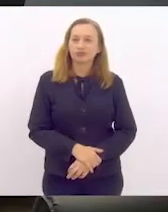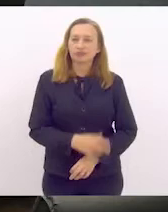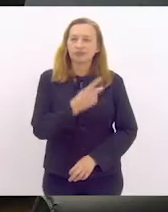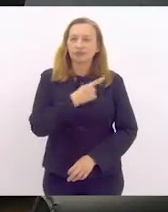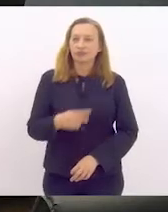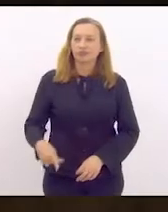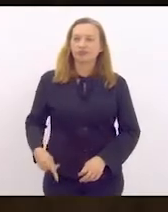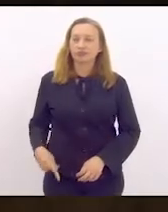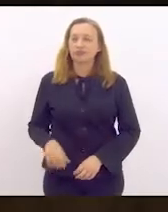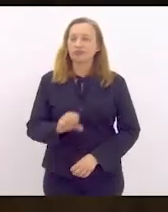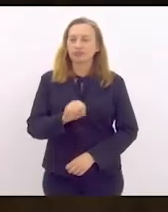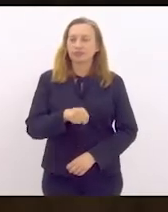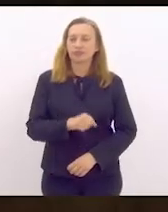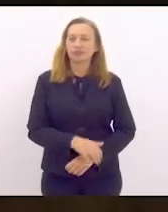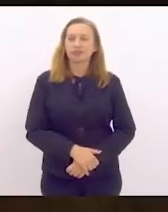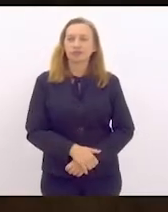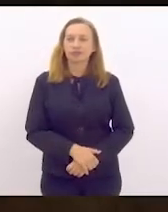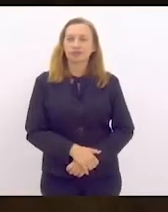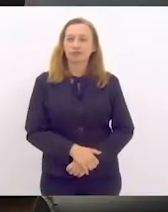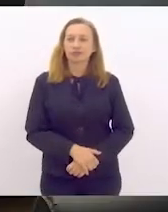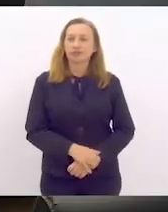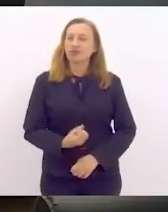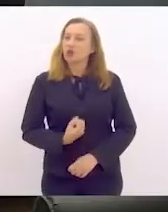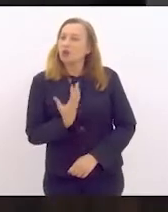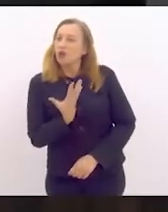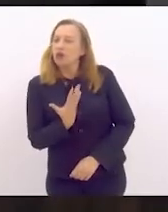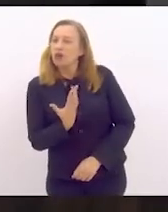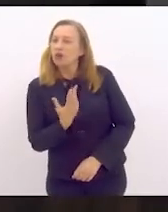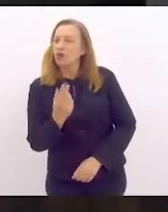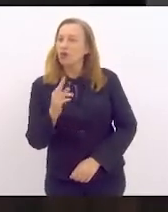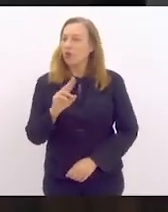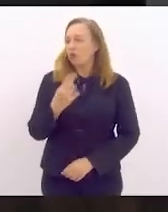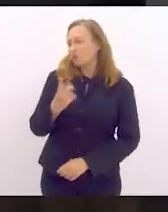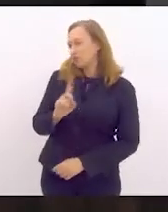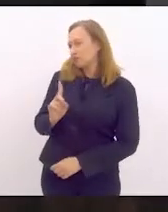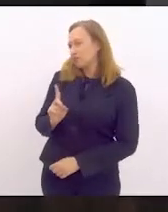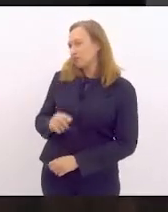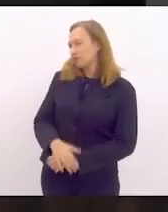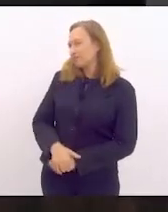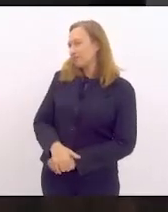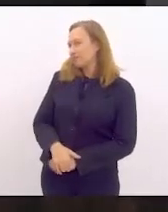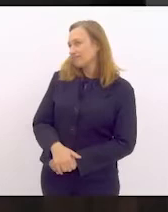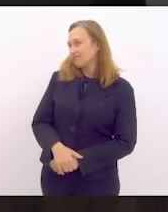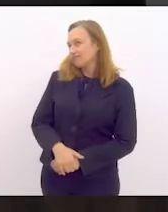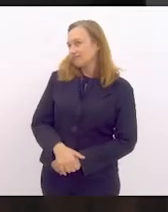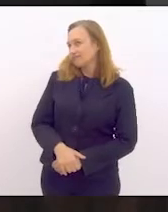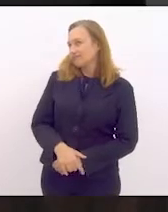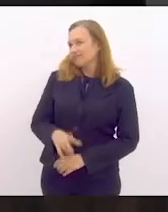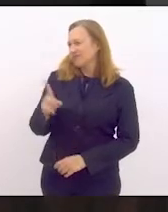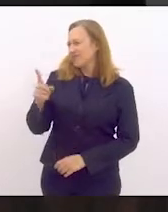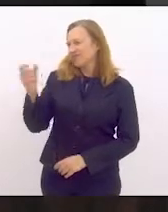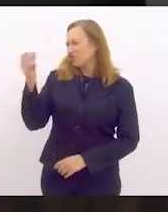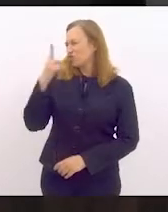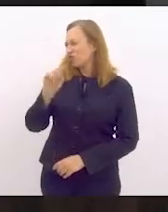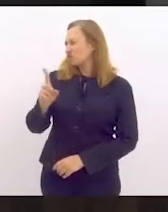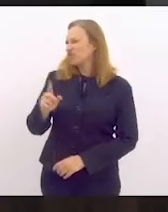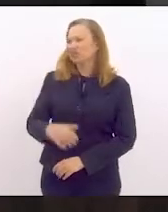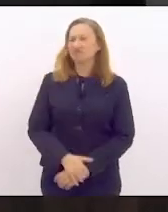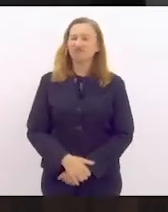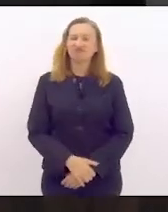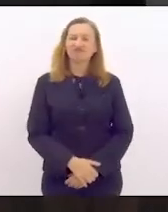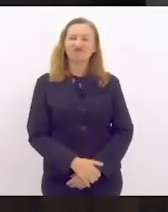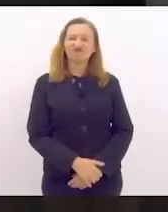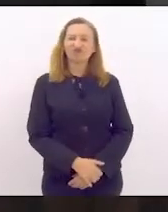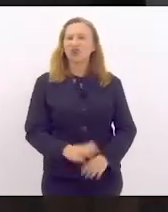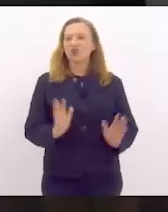Presidente, o parecer é favorável. Sem poema ou com poema? Com... Ele não está inspirado.